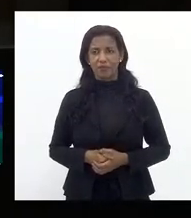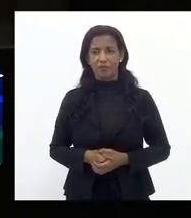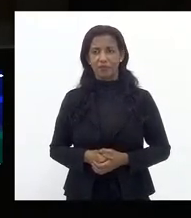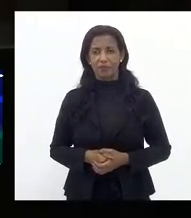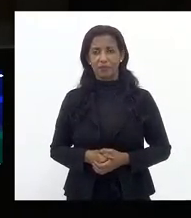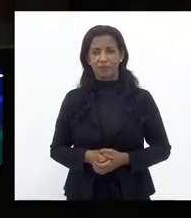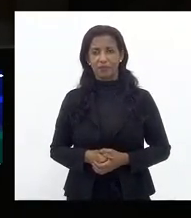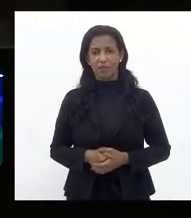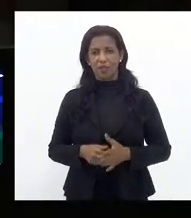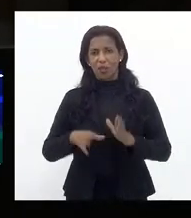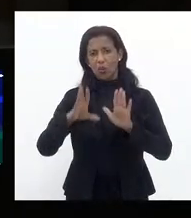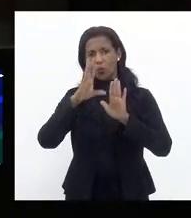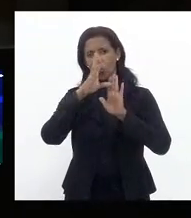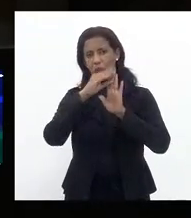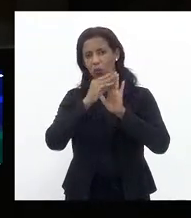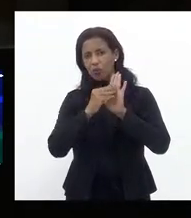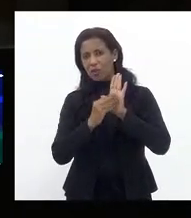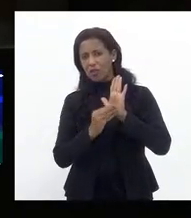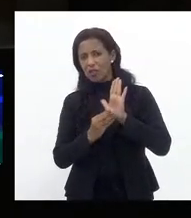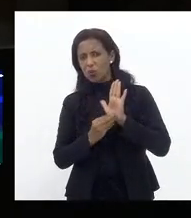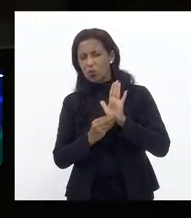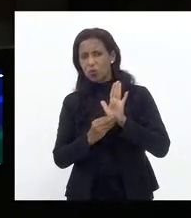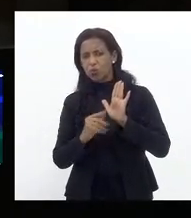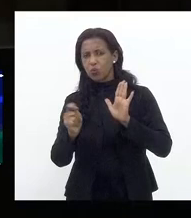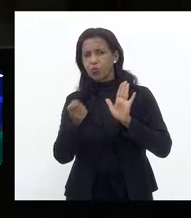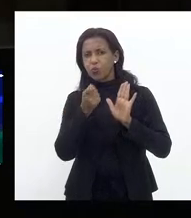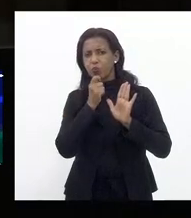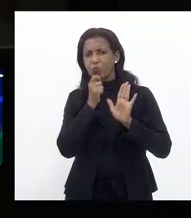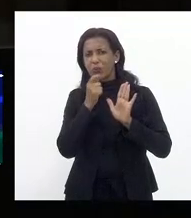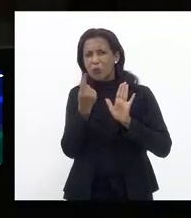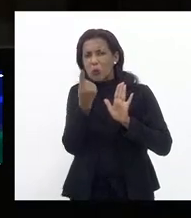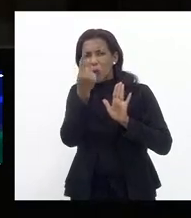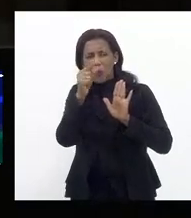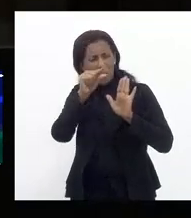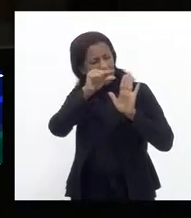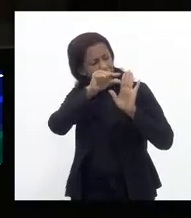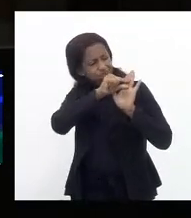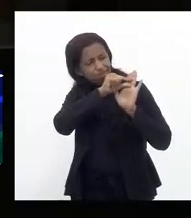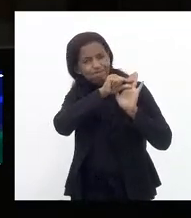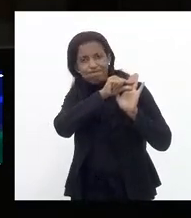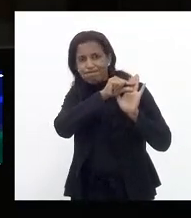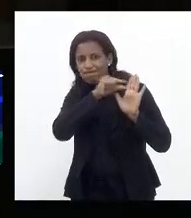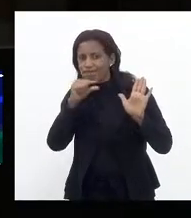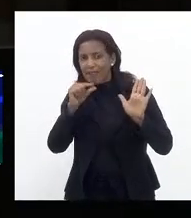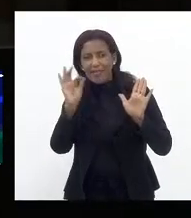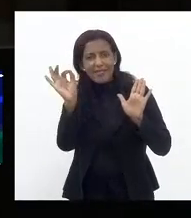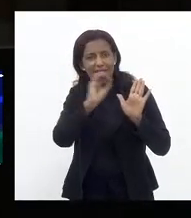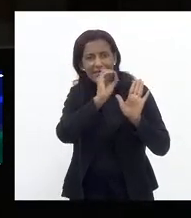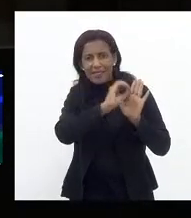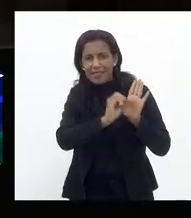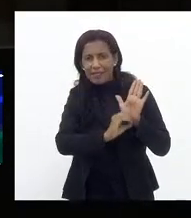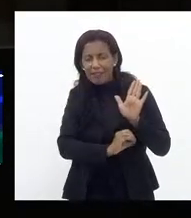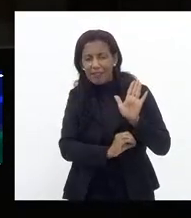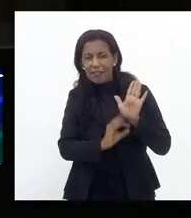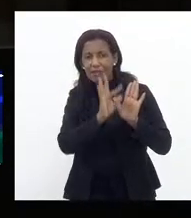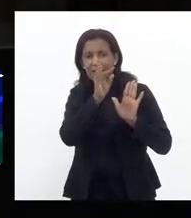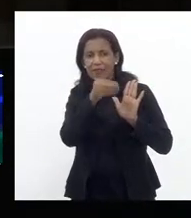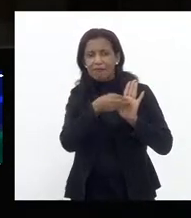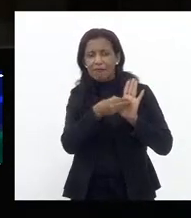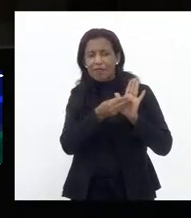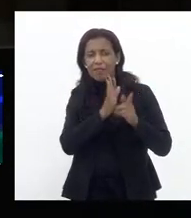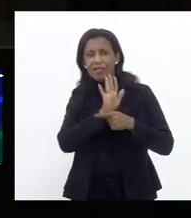que, no seu conteúdo, não tem uma parte dela sequer que